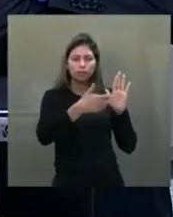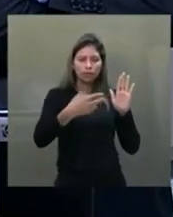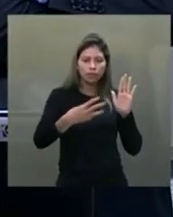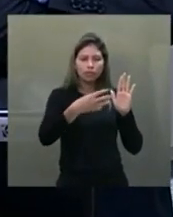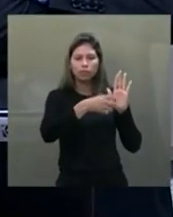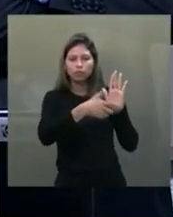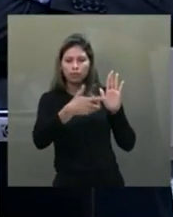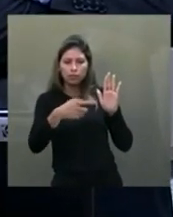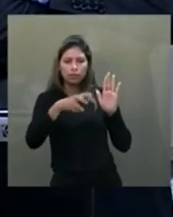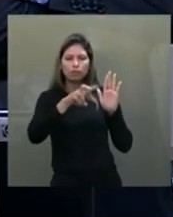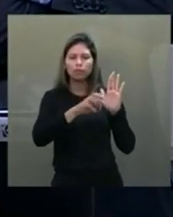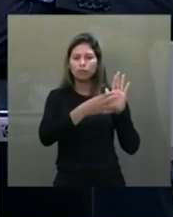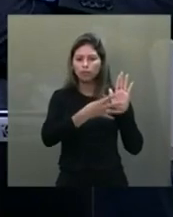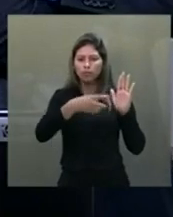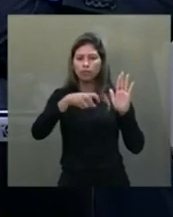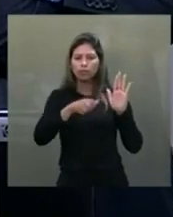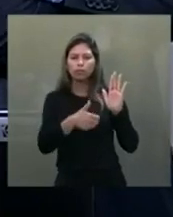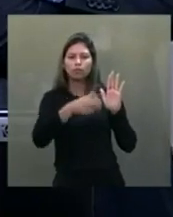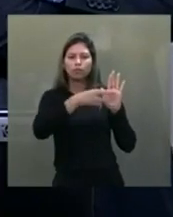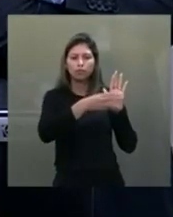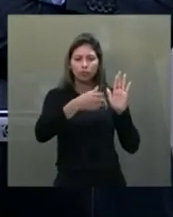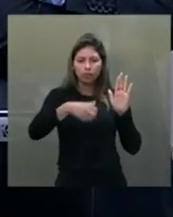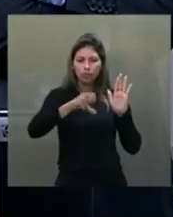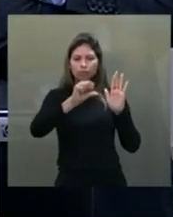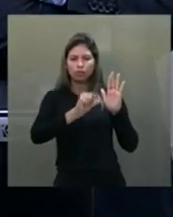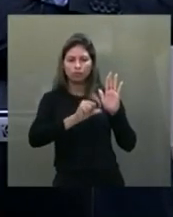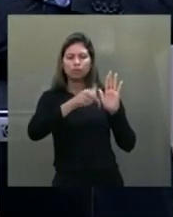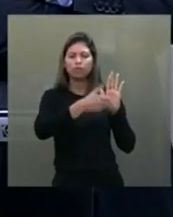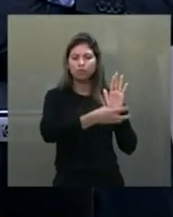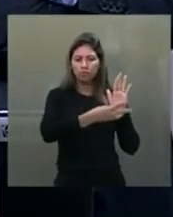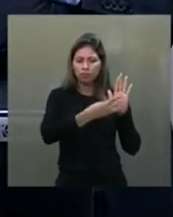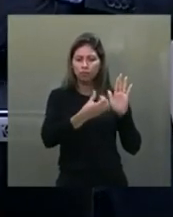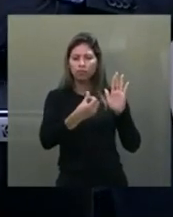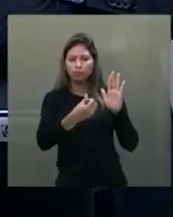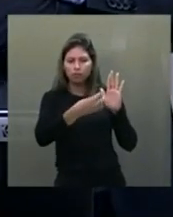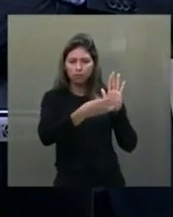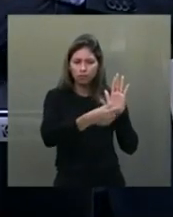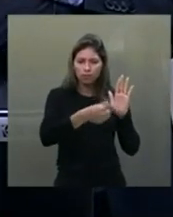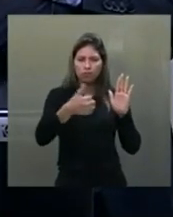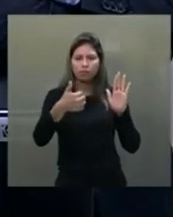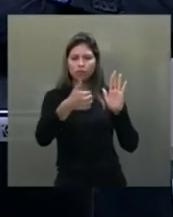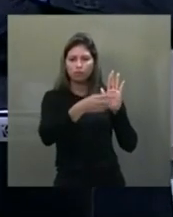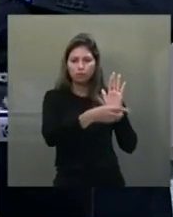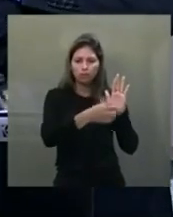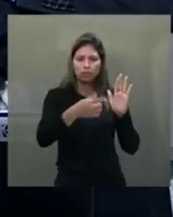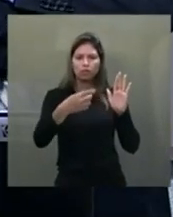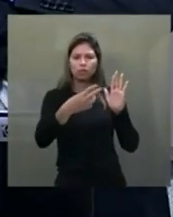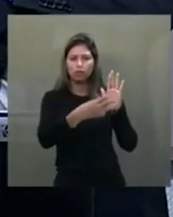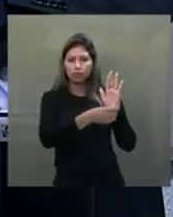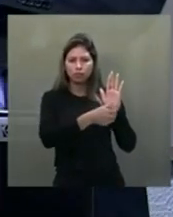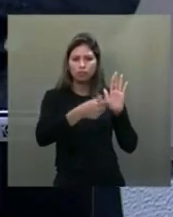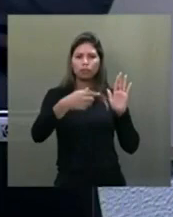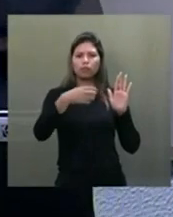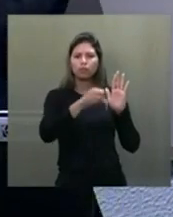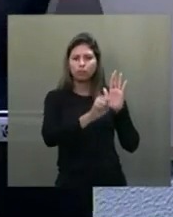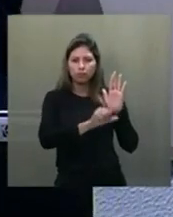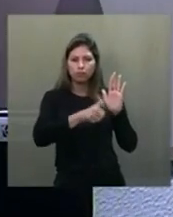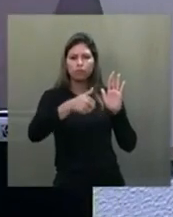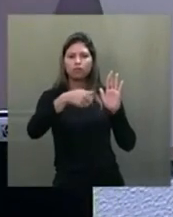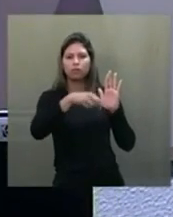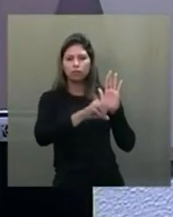Luiz Arthur Nogueira, se tem uma coisa que eu aprendi em três anos e meio aqui dentro do Senado, que o político